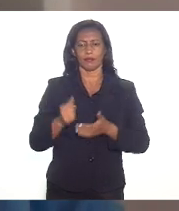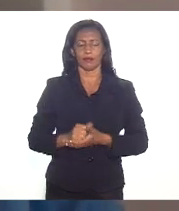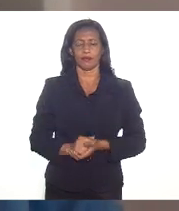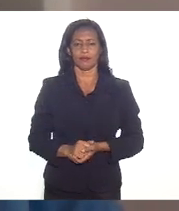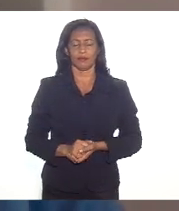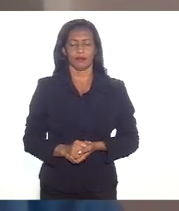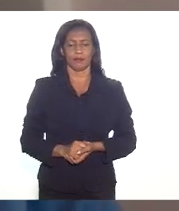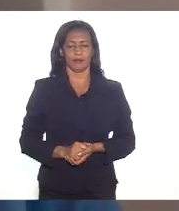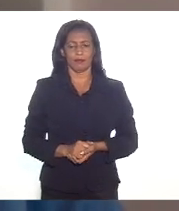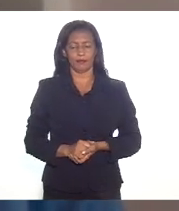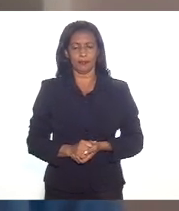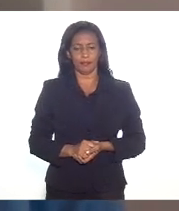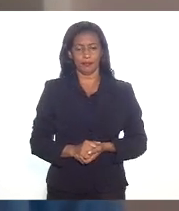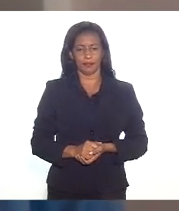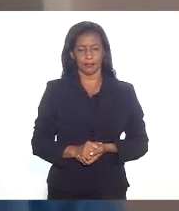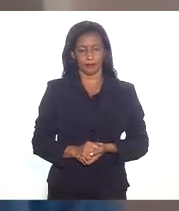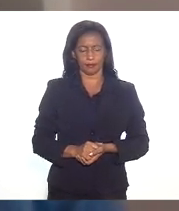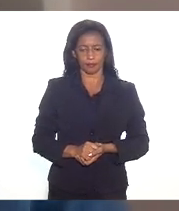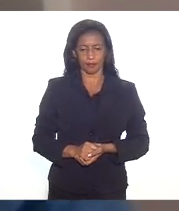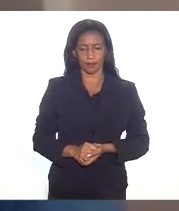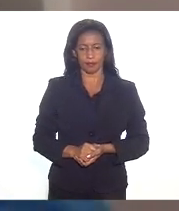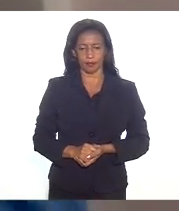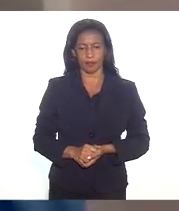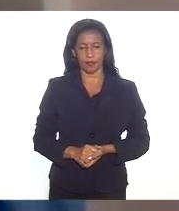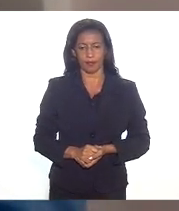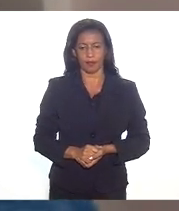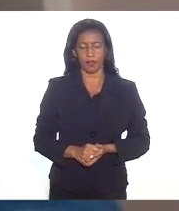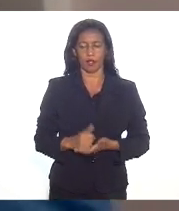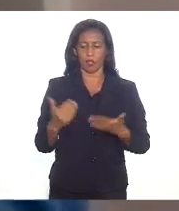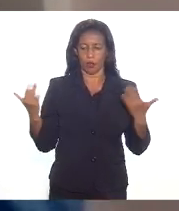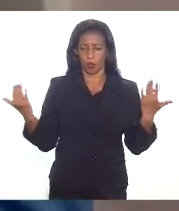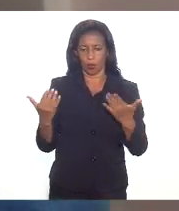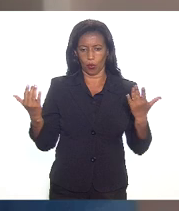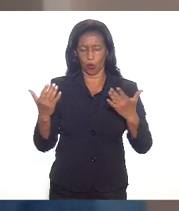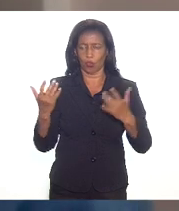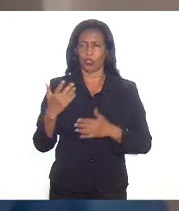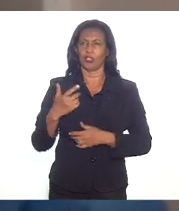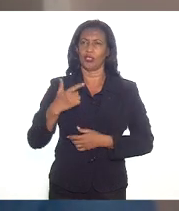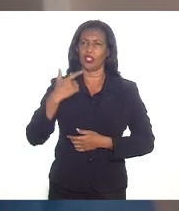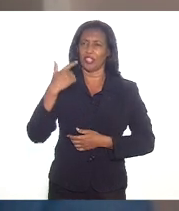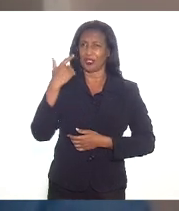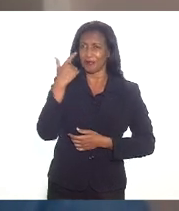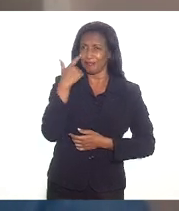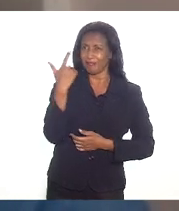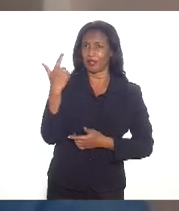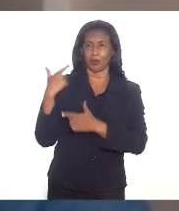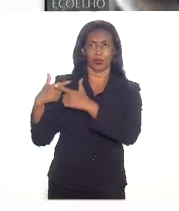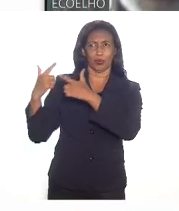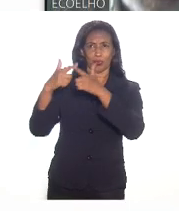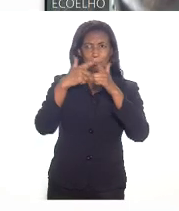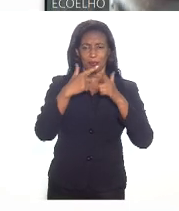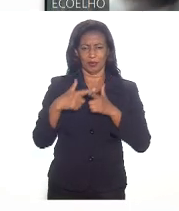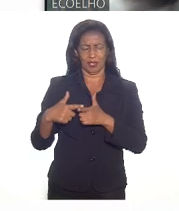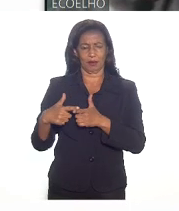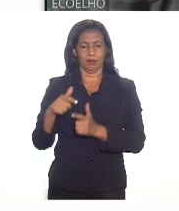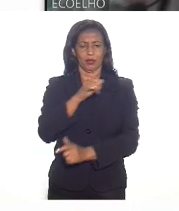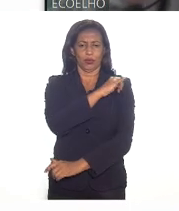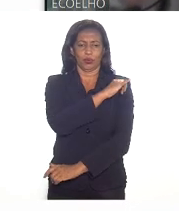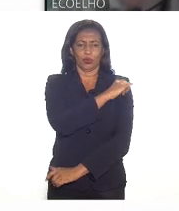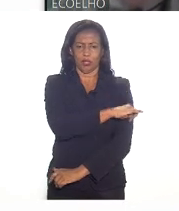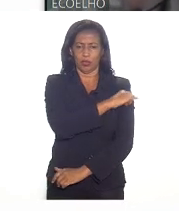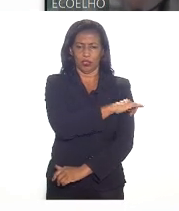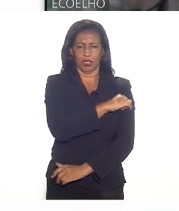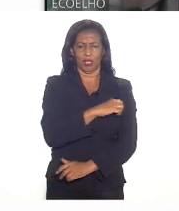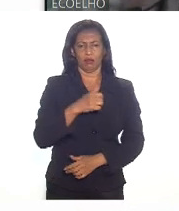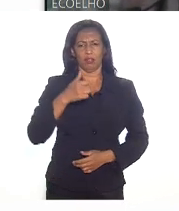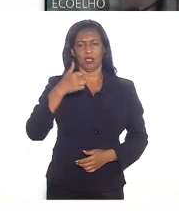Bom, isso é mostrar que a gente defende que o Rio de Janeiro tem uma crise longeva, né? Quer dizer, desde os anos 70, a